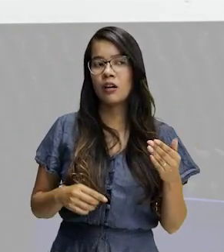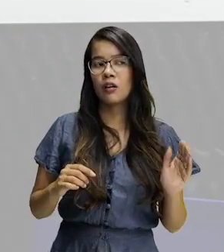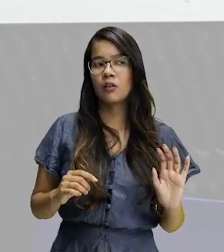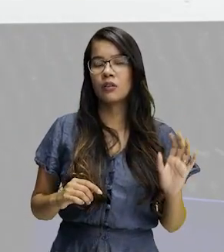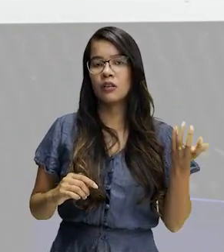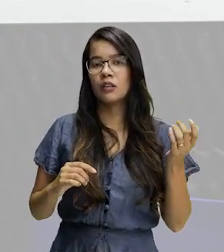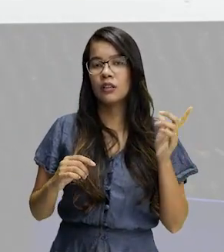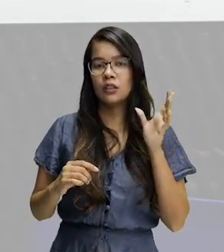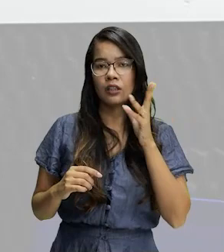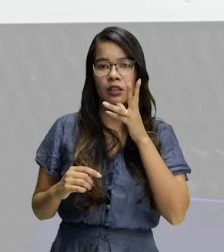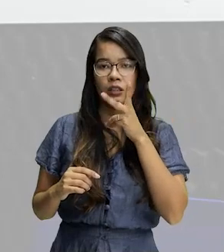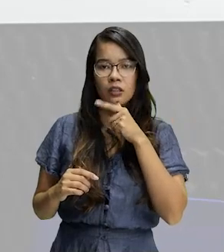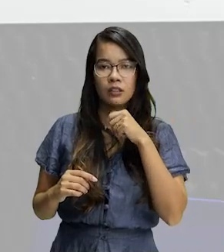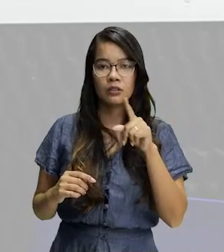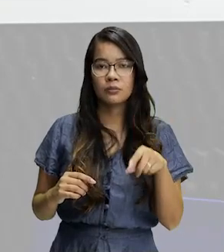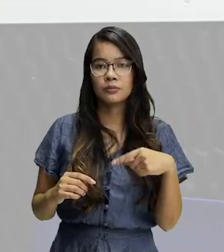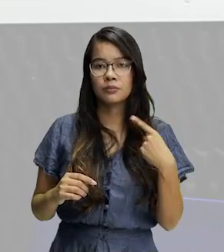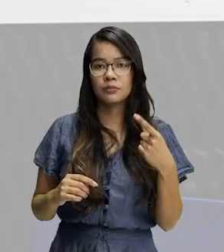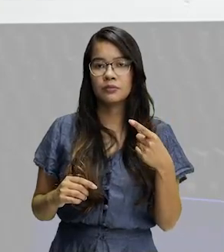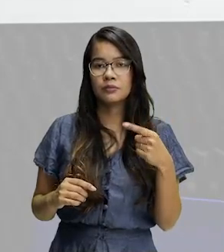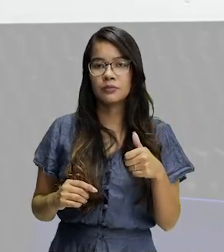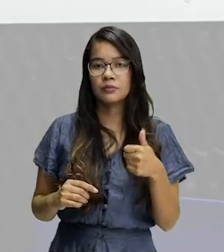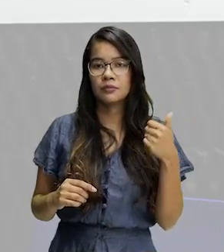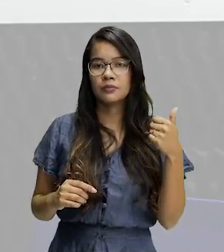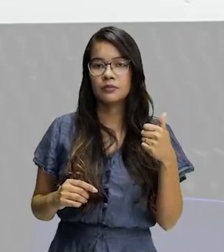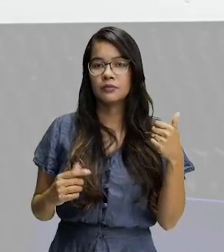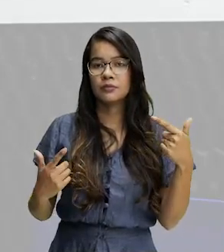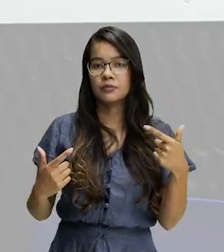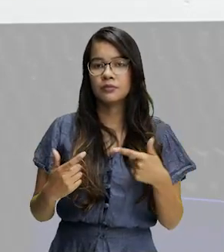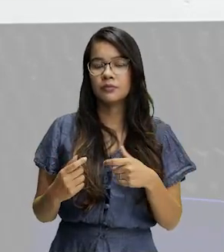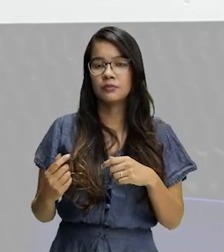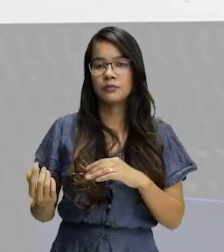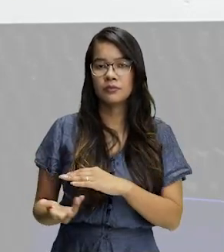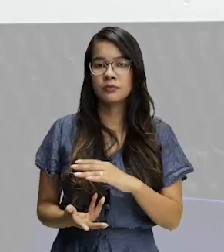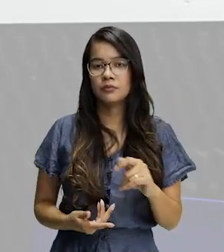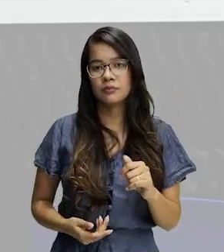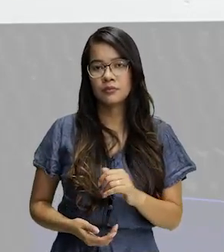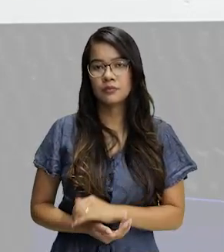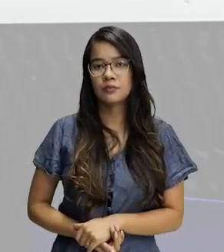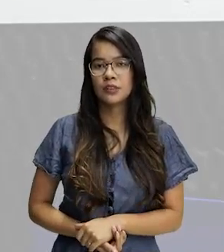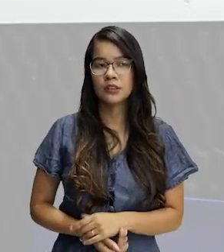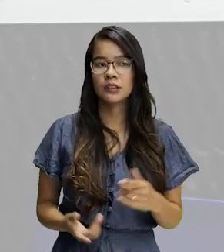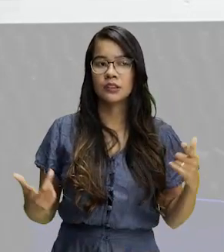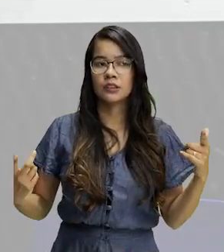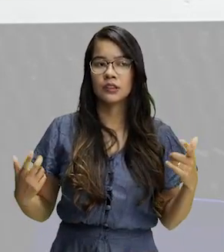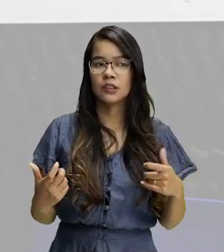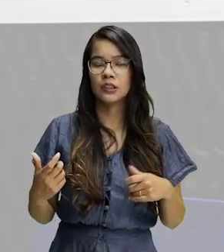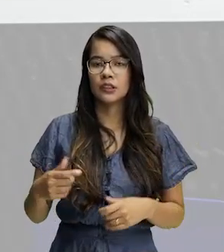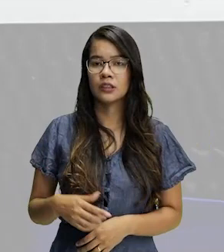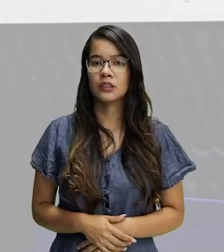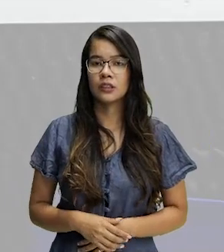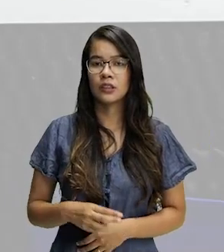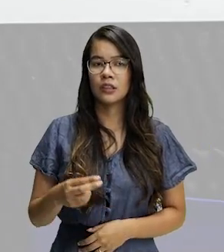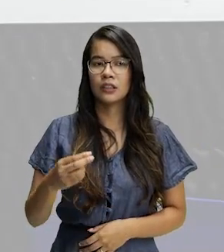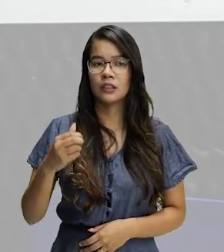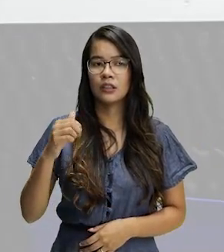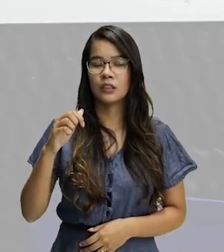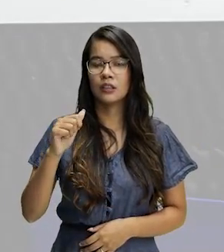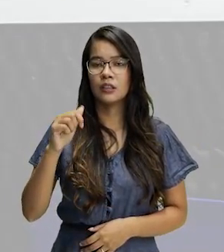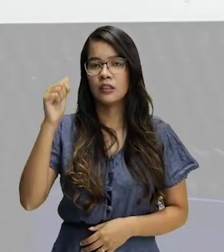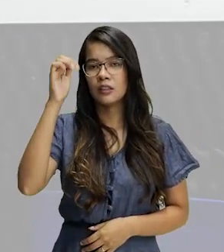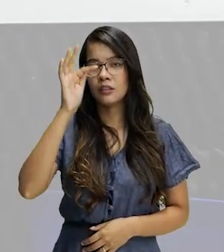Mundial, mas que com o enfraquecimento da Europa e os movimentos nacionalistas e a Guerra Fria na África e na Ásia, o processo